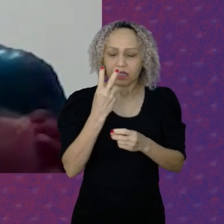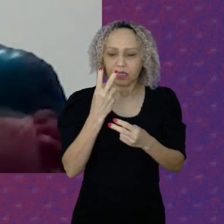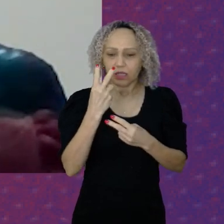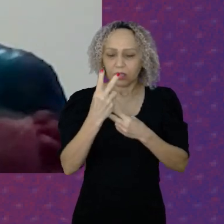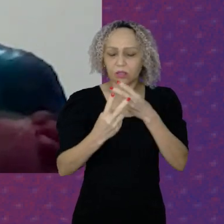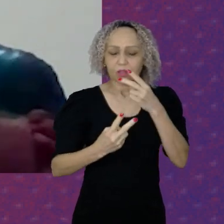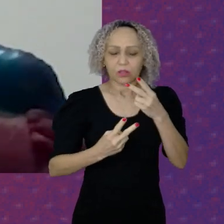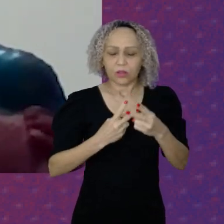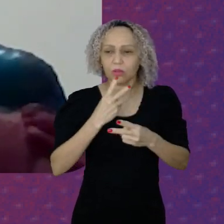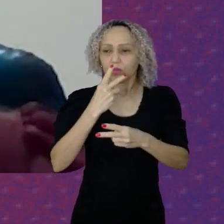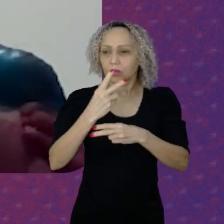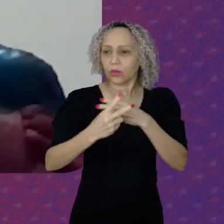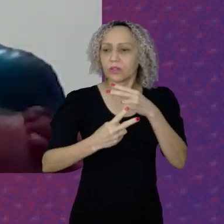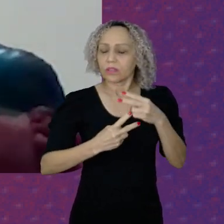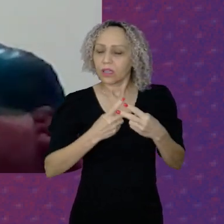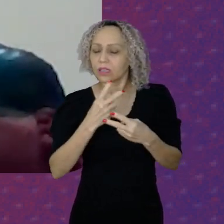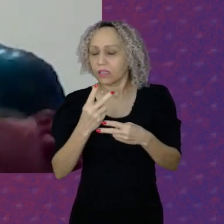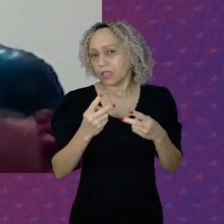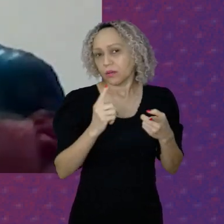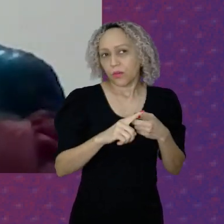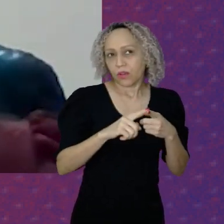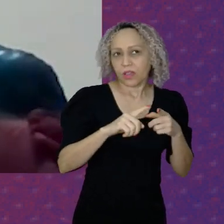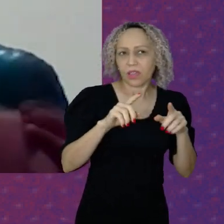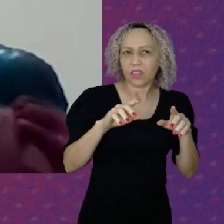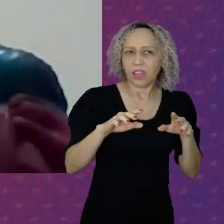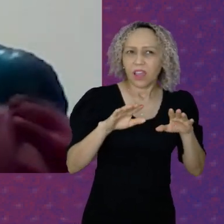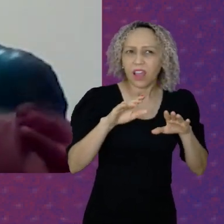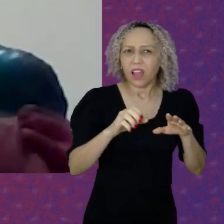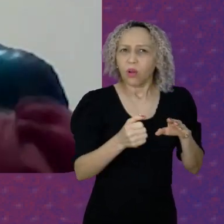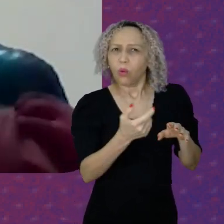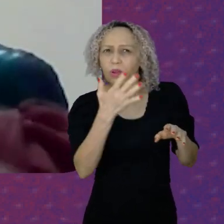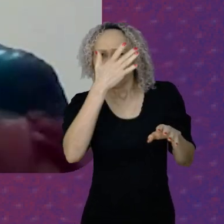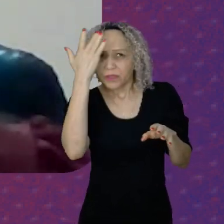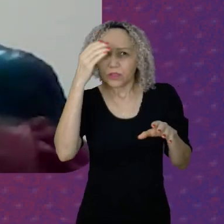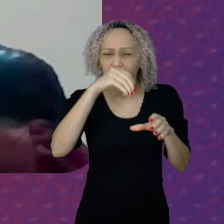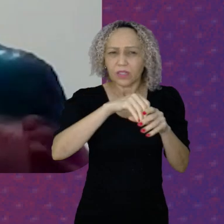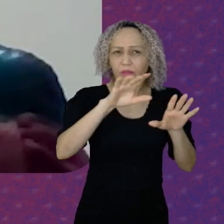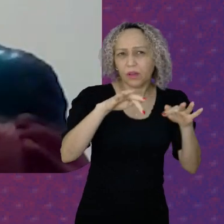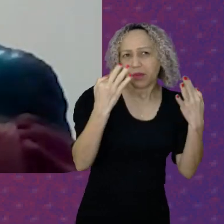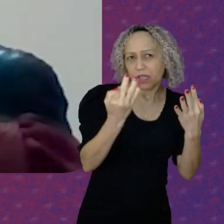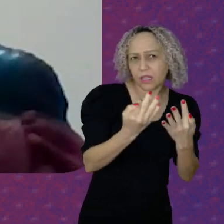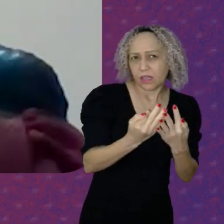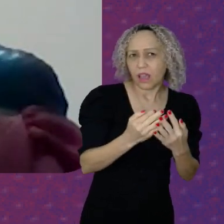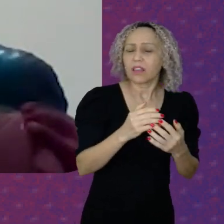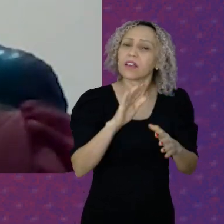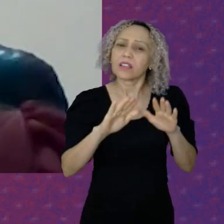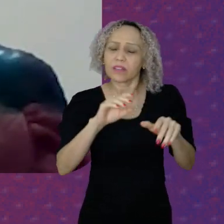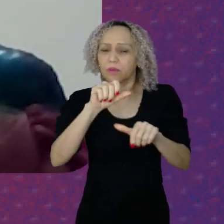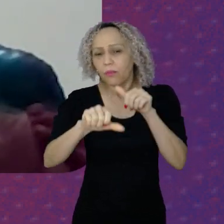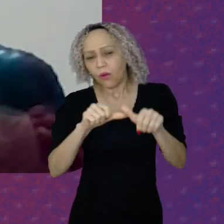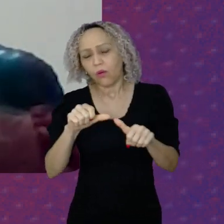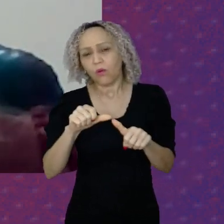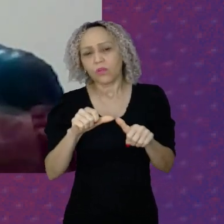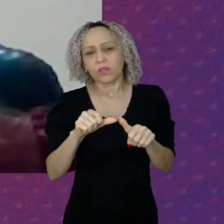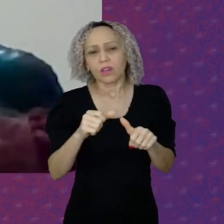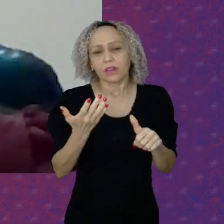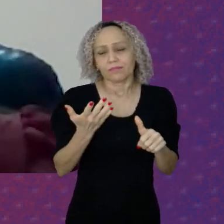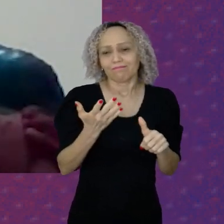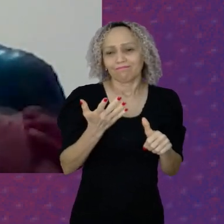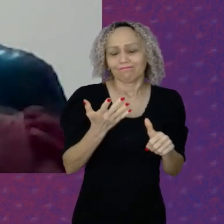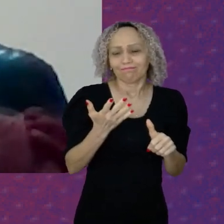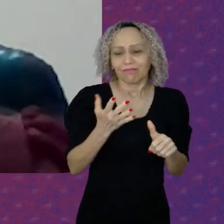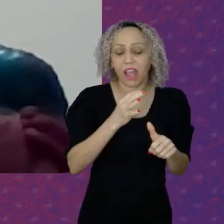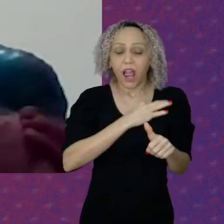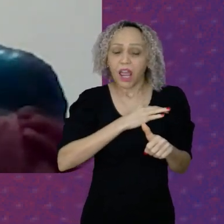composição familiar muda, porque a renda daquela família muda, então em 2 anos pode acontecer muita coisa. E a base de